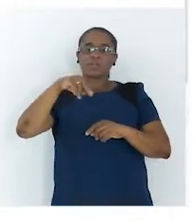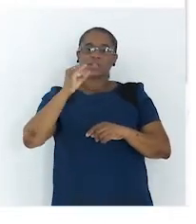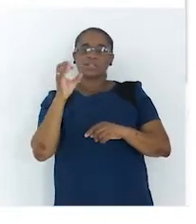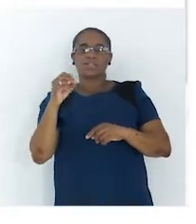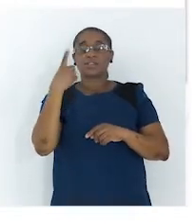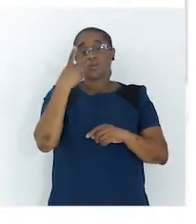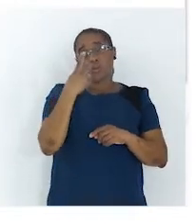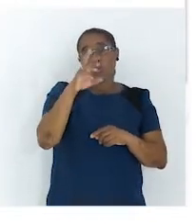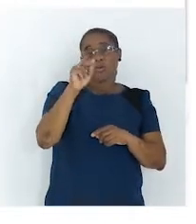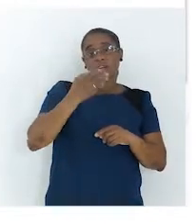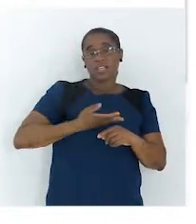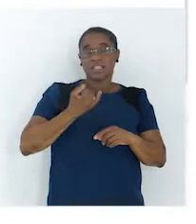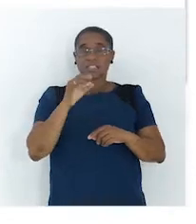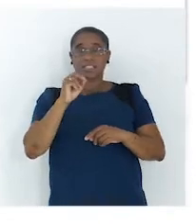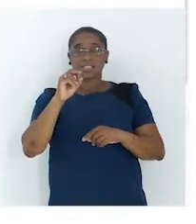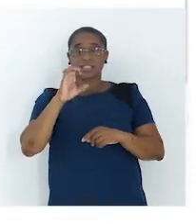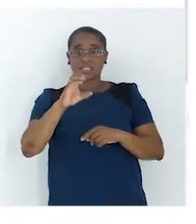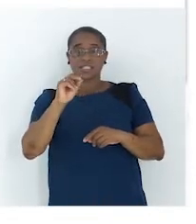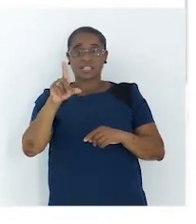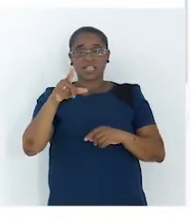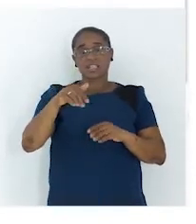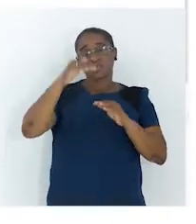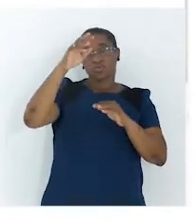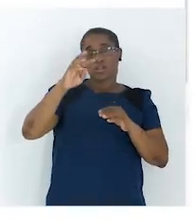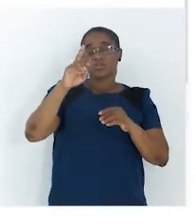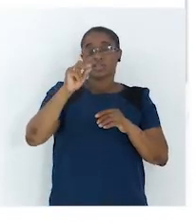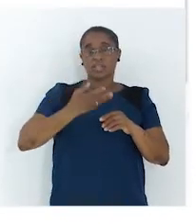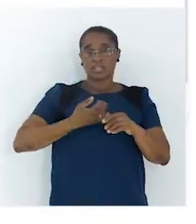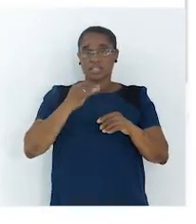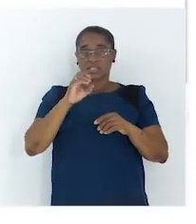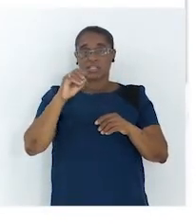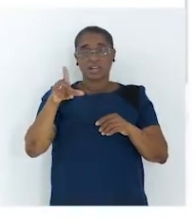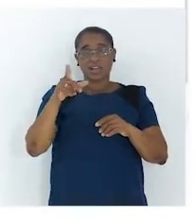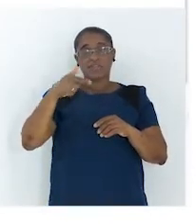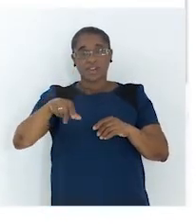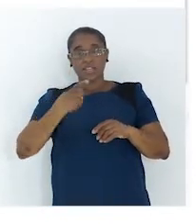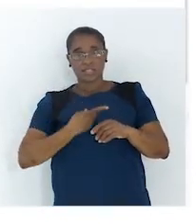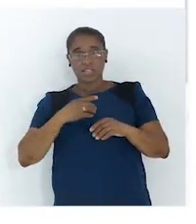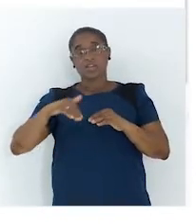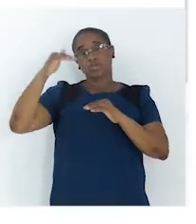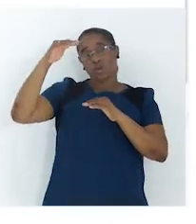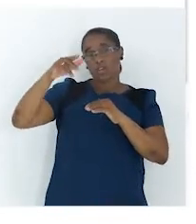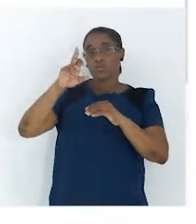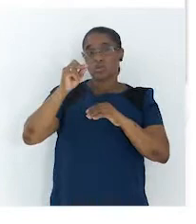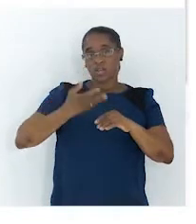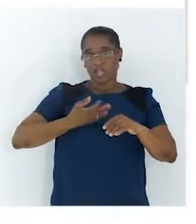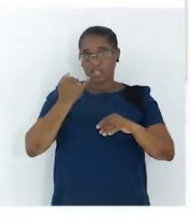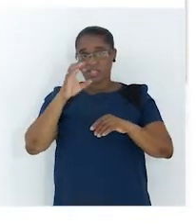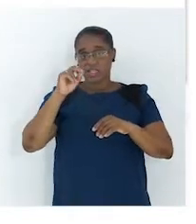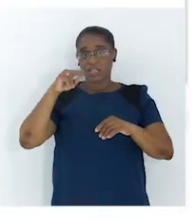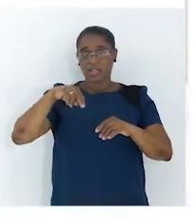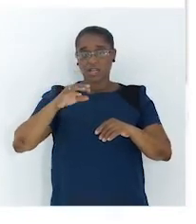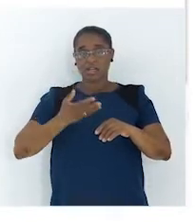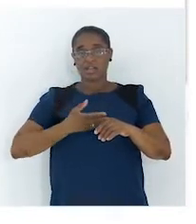esse expoente do radical entre um recado vai ser expoente do radicando então sim